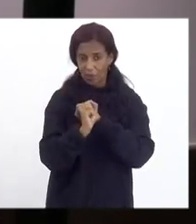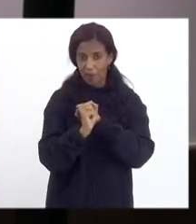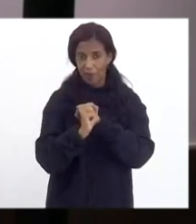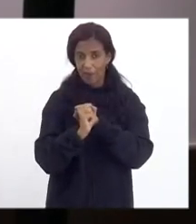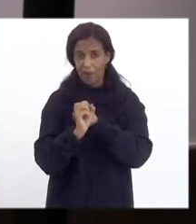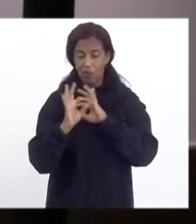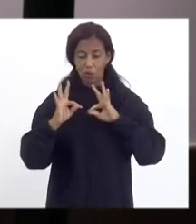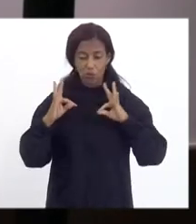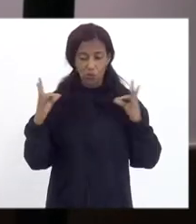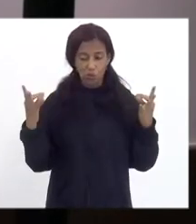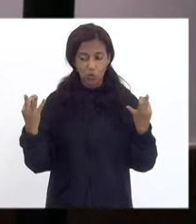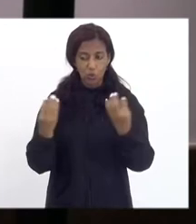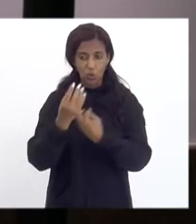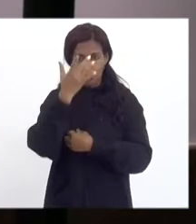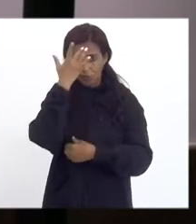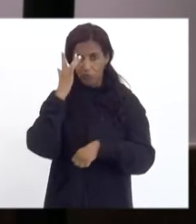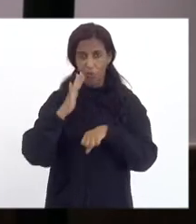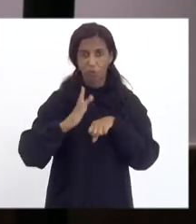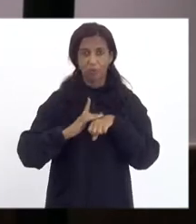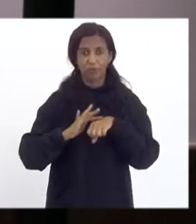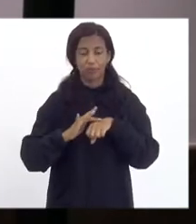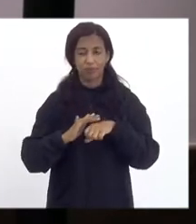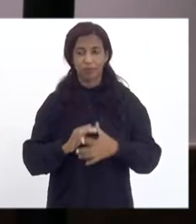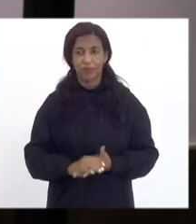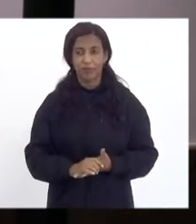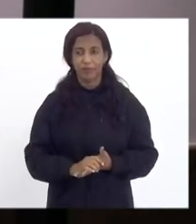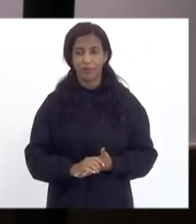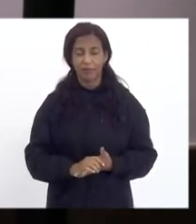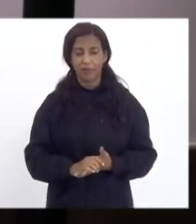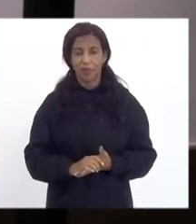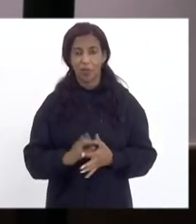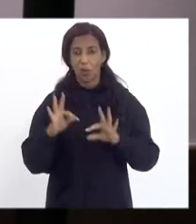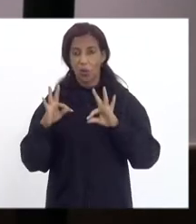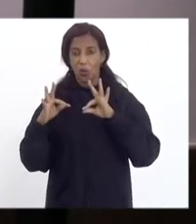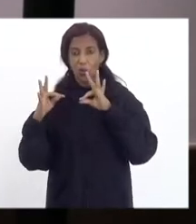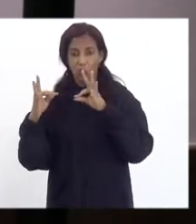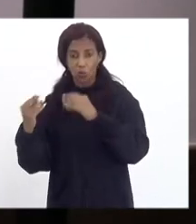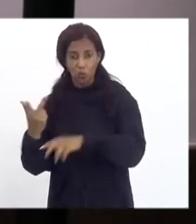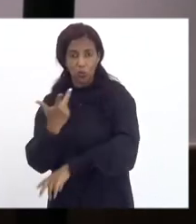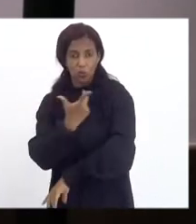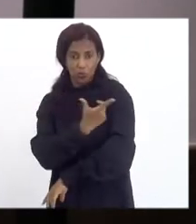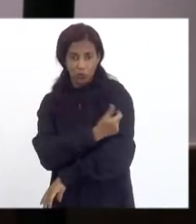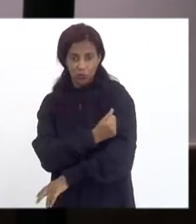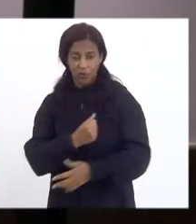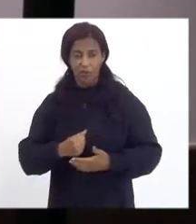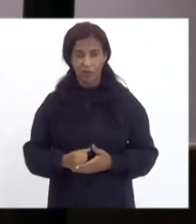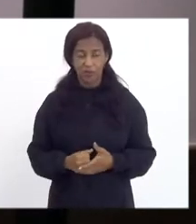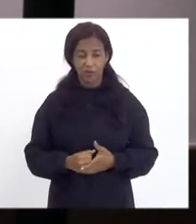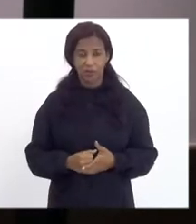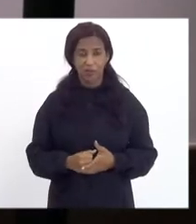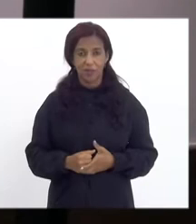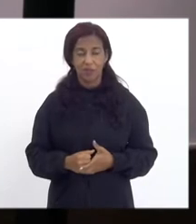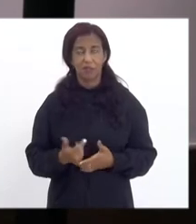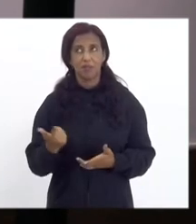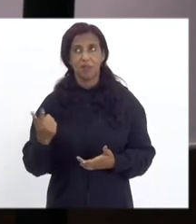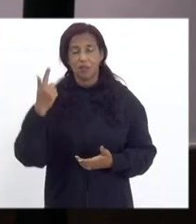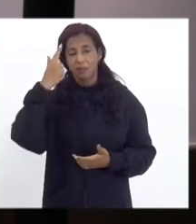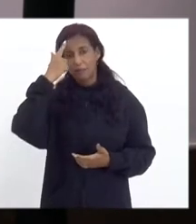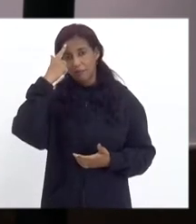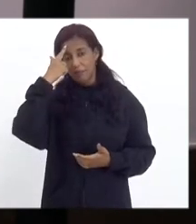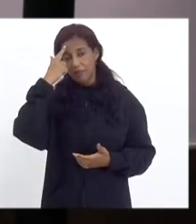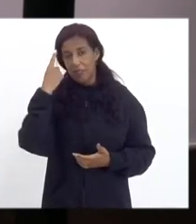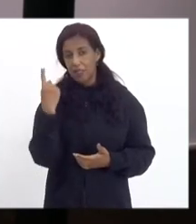somar todos os infectados e somar com todos os vacinados, e se o senhor considerar que